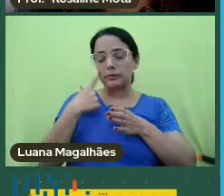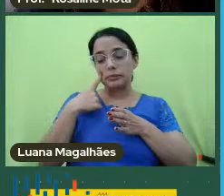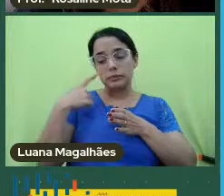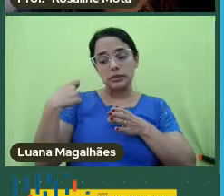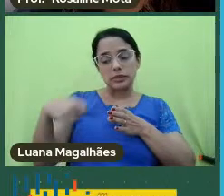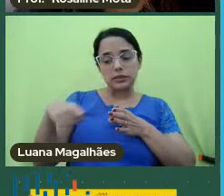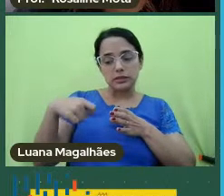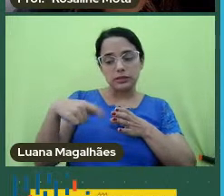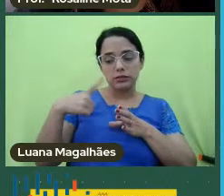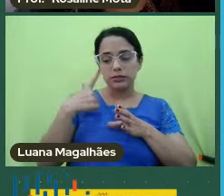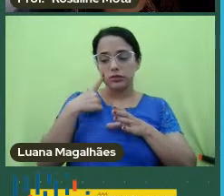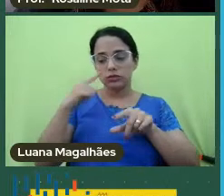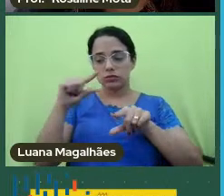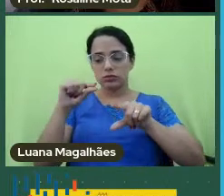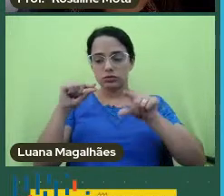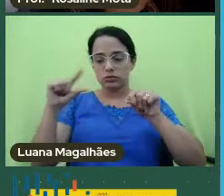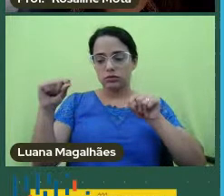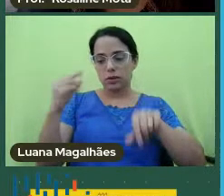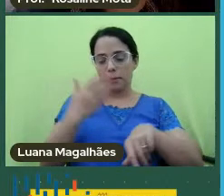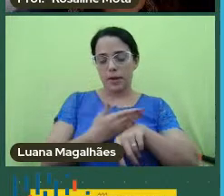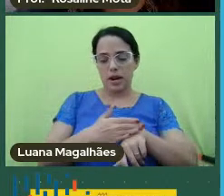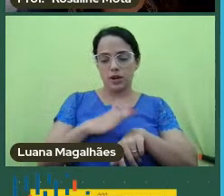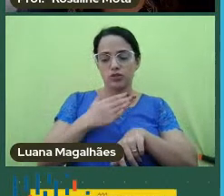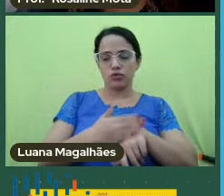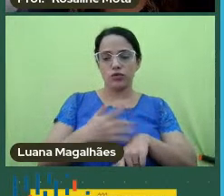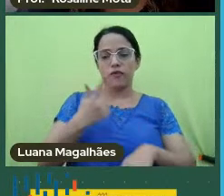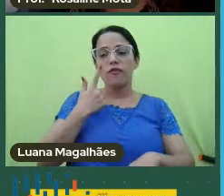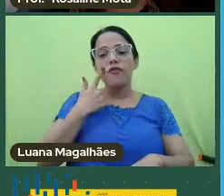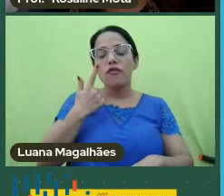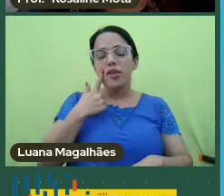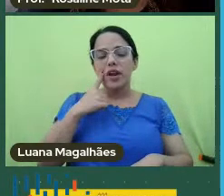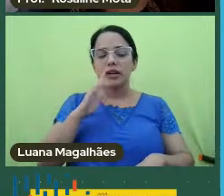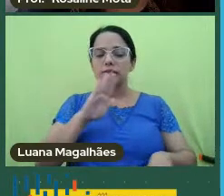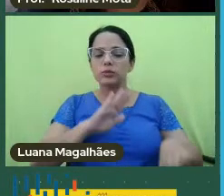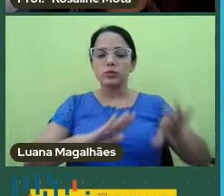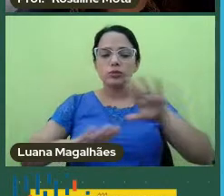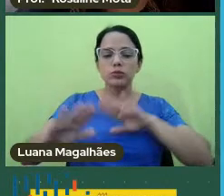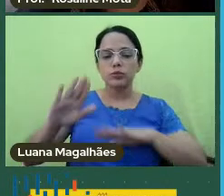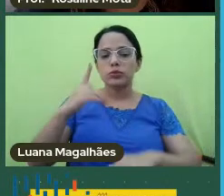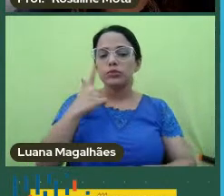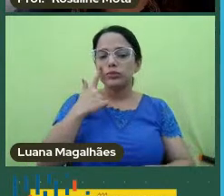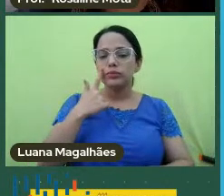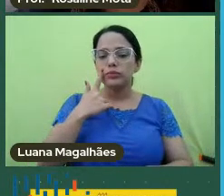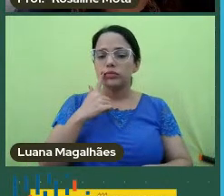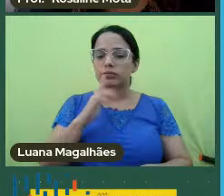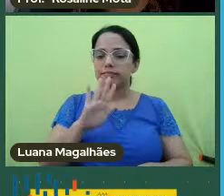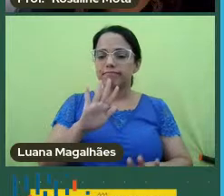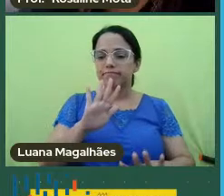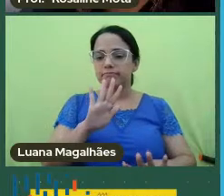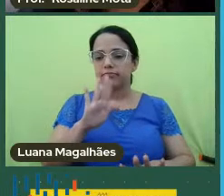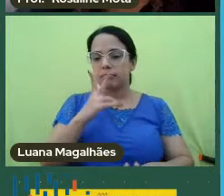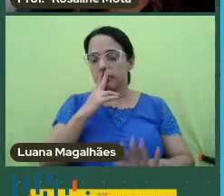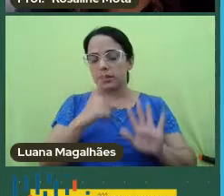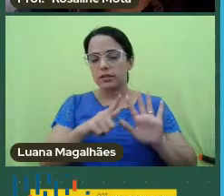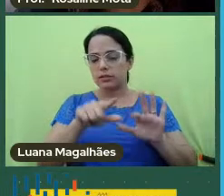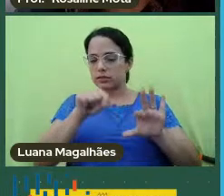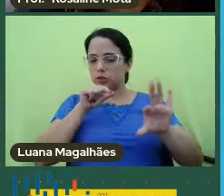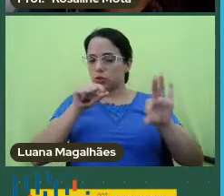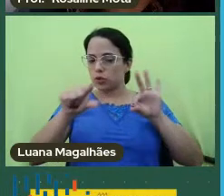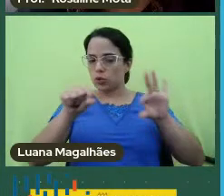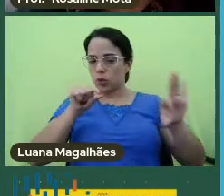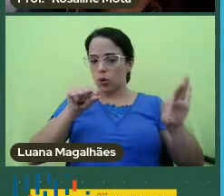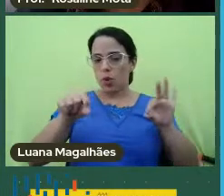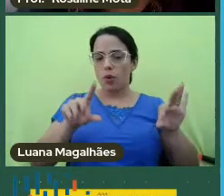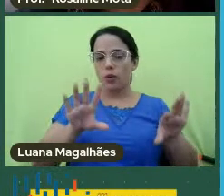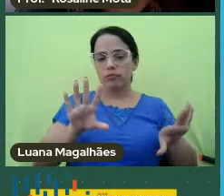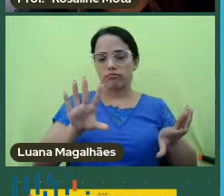gente tenha essa prática de observar esses itens, nem que seja por amostragem, e buscar